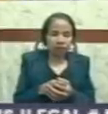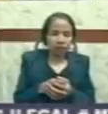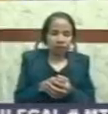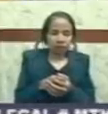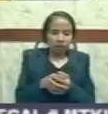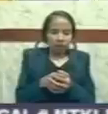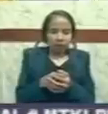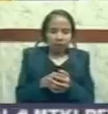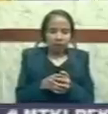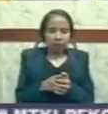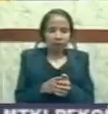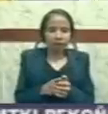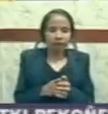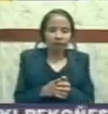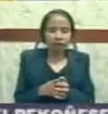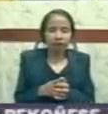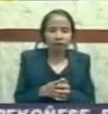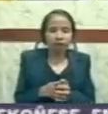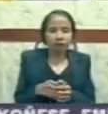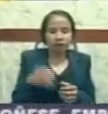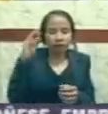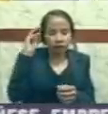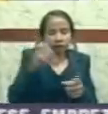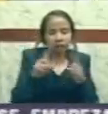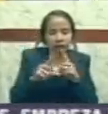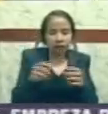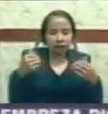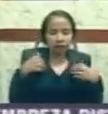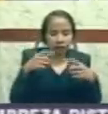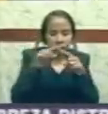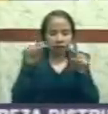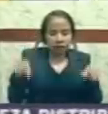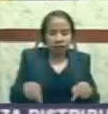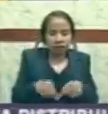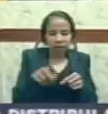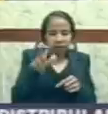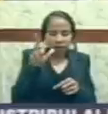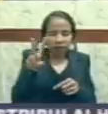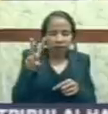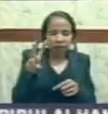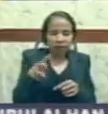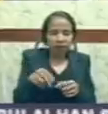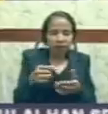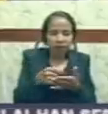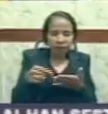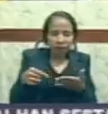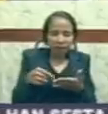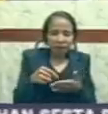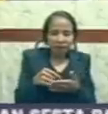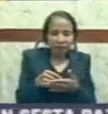Receitas globais, né, bem, Sr. Ministro, explica que está aqui na tabela 2. Sim, senhor. Né, descreve que está receitas, né, bem,